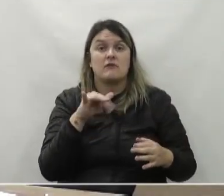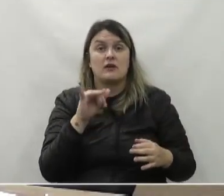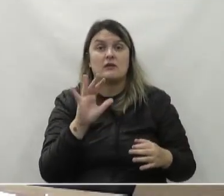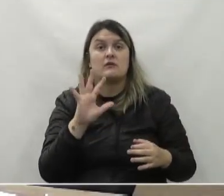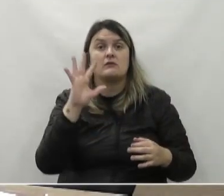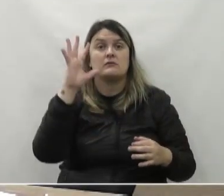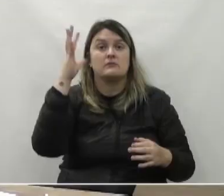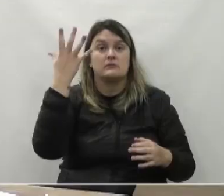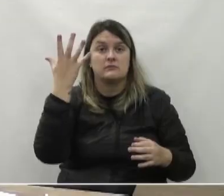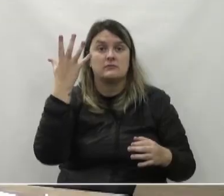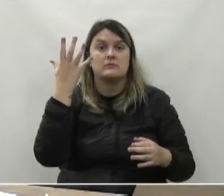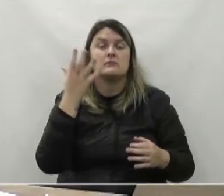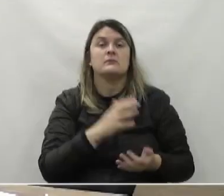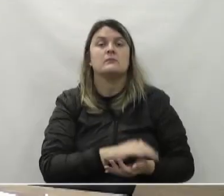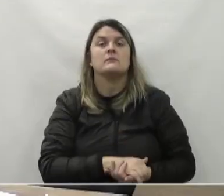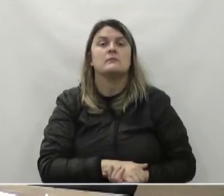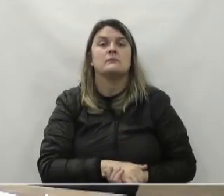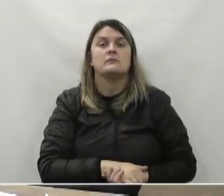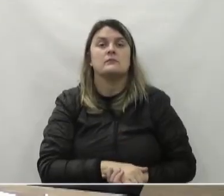ocorrer